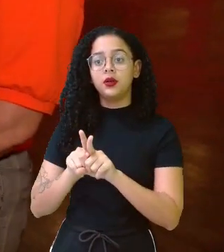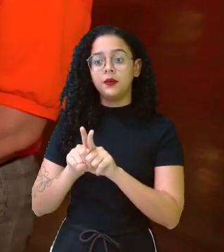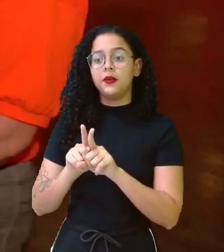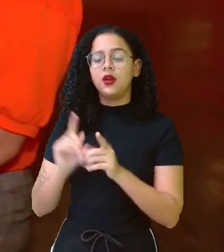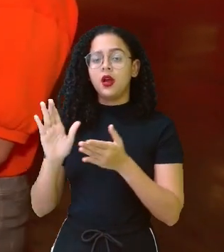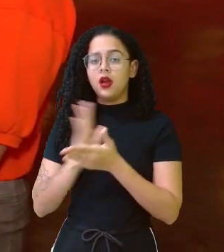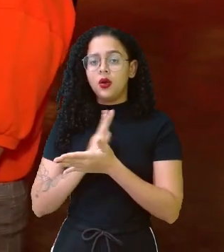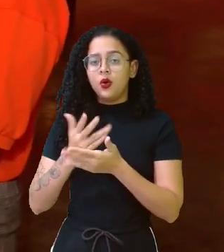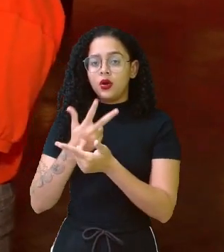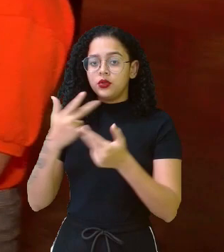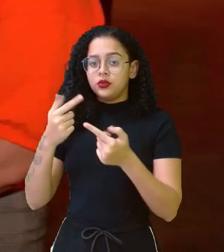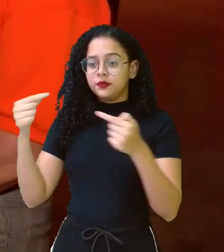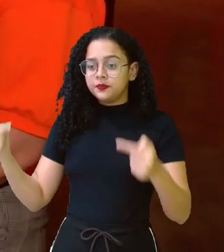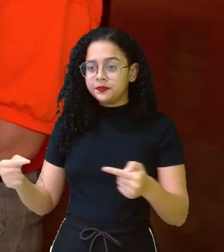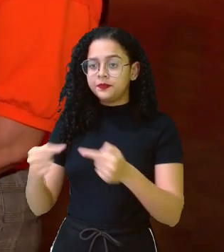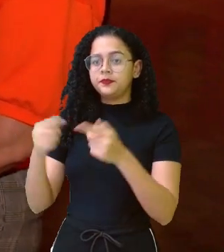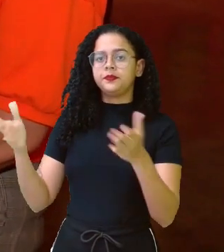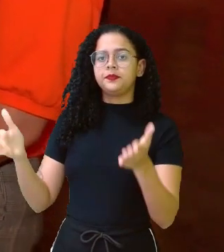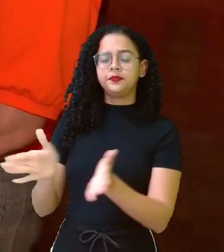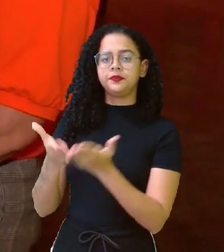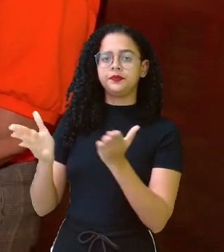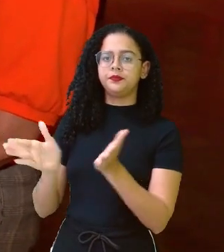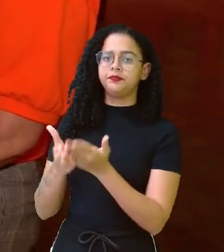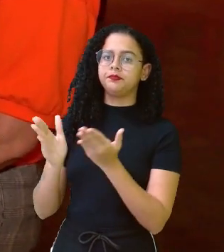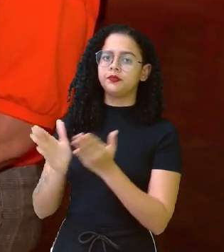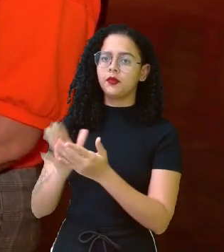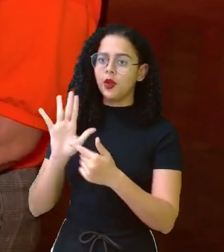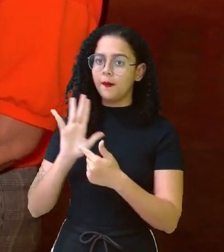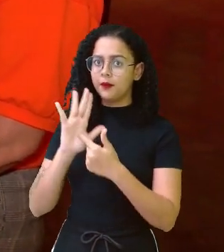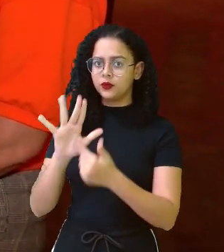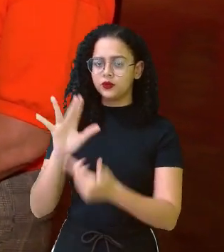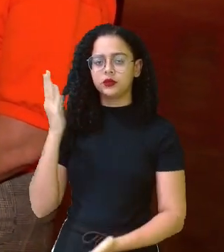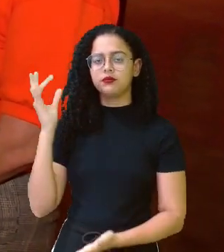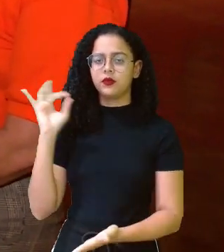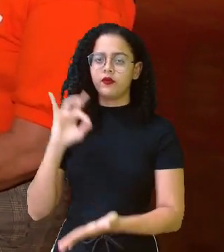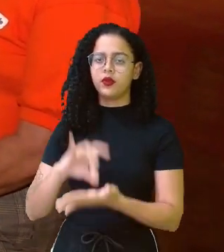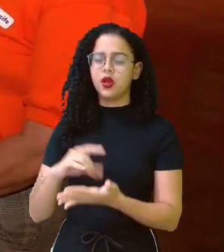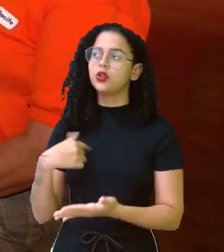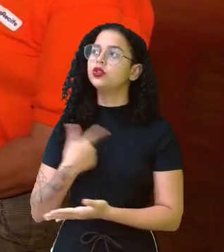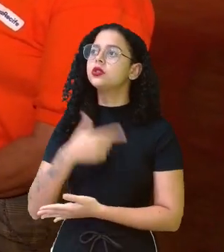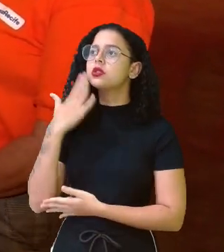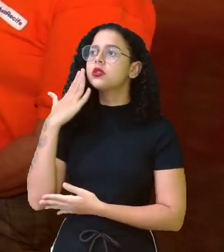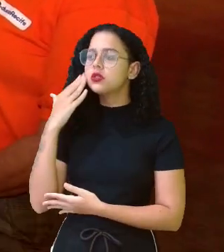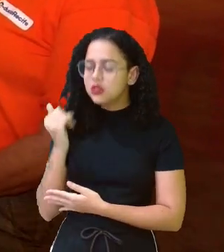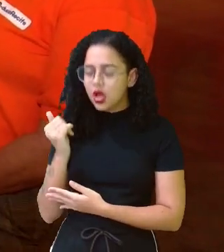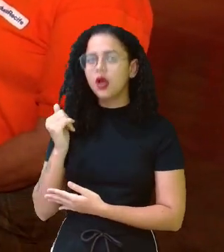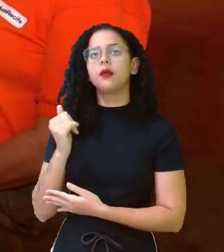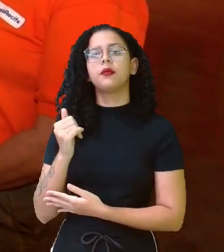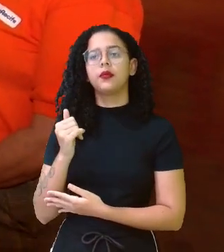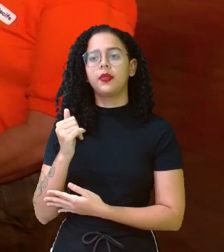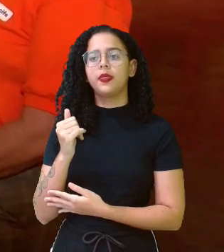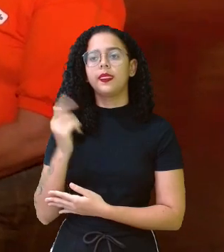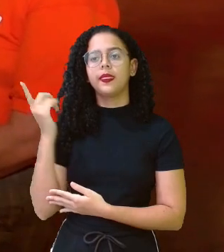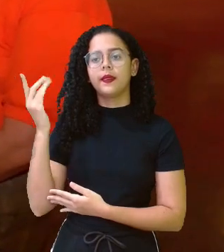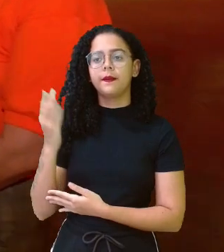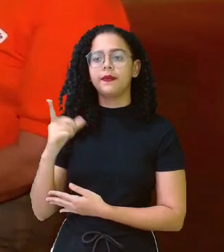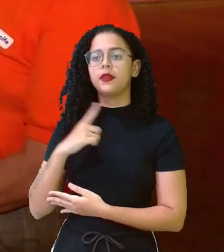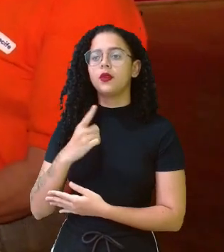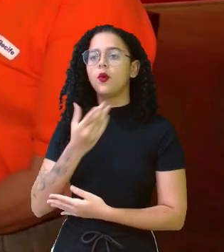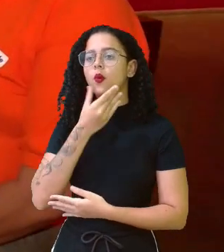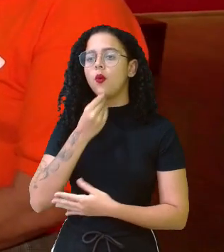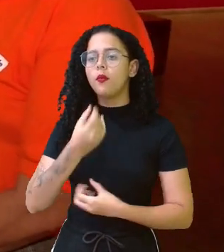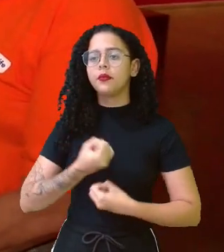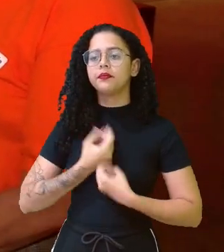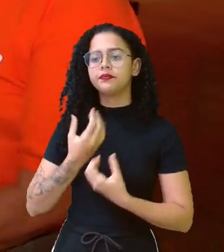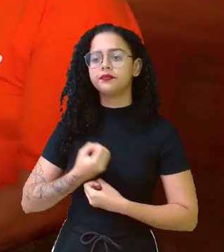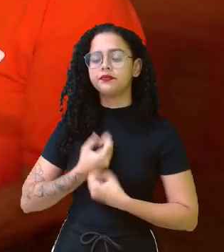alguns elementos ligados à pobreza, para mostrar, né, até porque a gente sabe, por exemplo, a gente tem Josué de Castro, um grande poeta, um grande